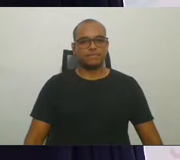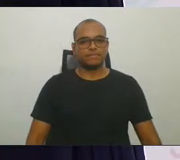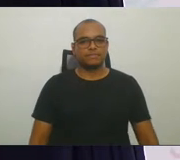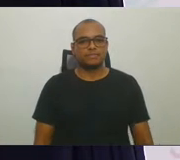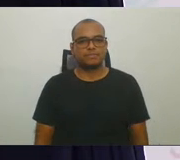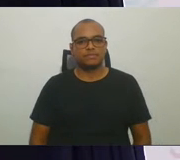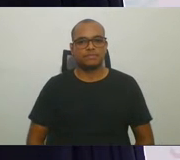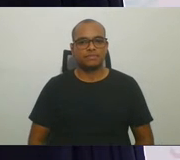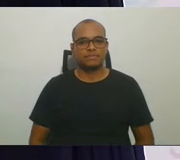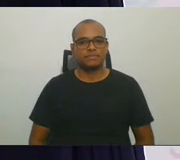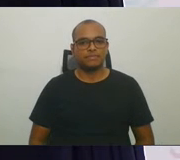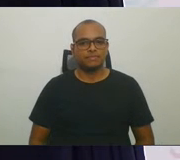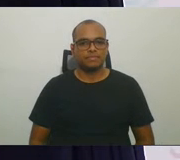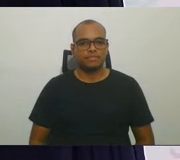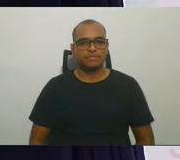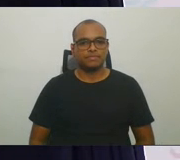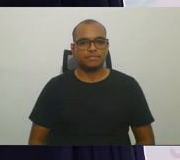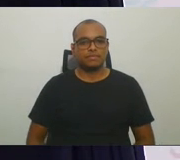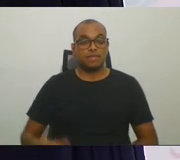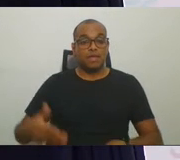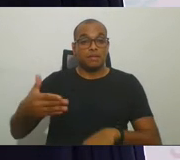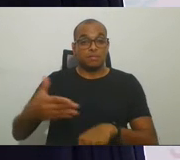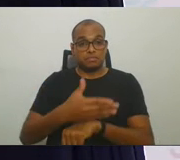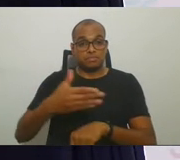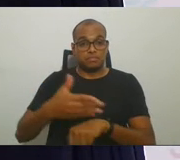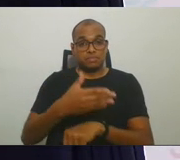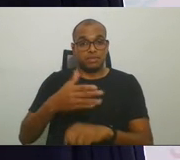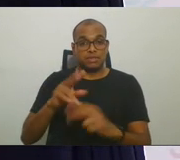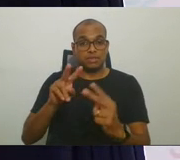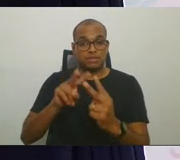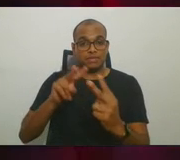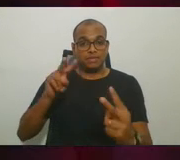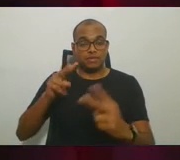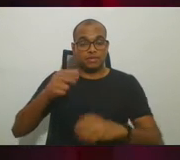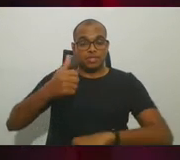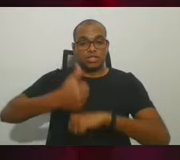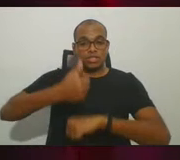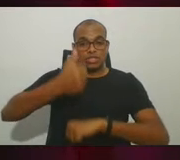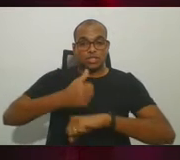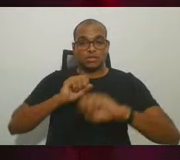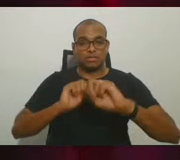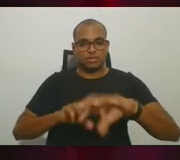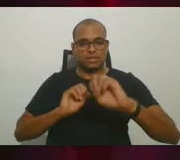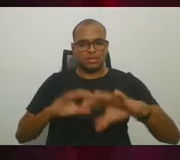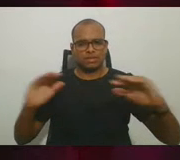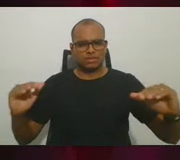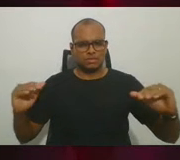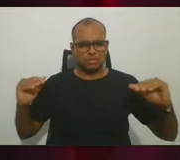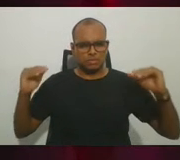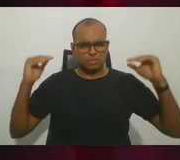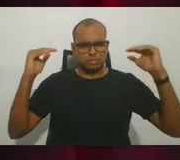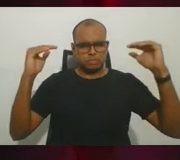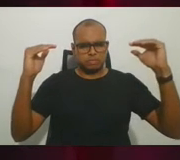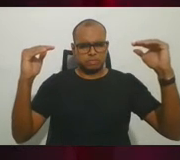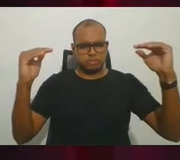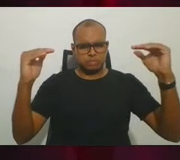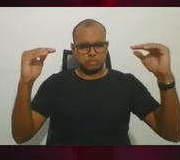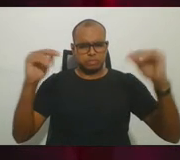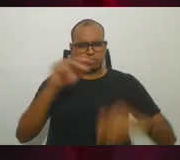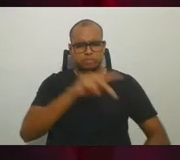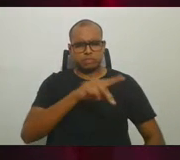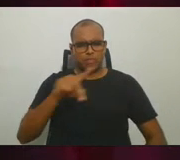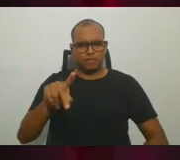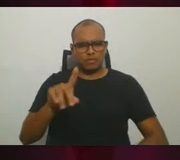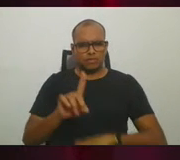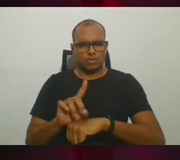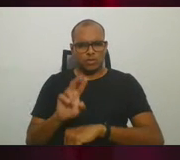Está presente virtualmente o diretor de ensino de graduação da Unesc, professor doutorando